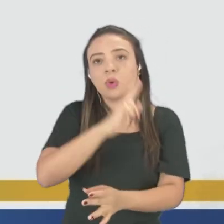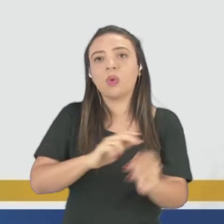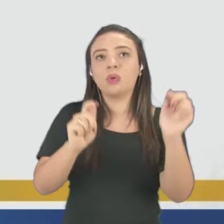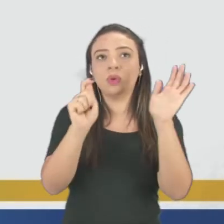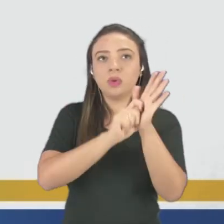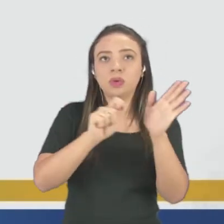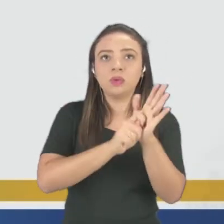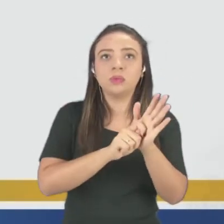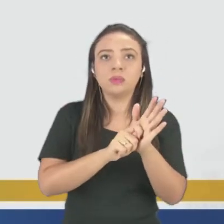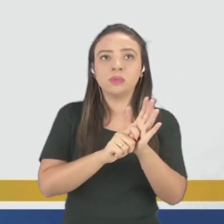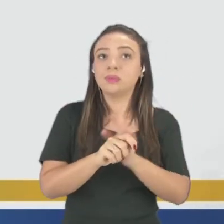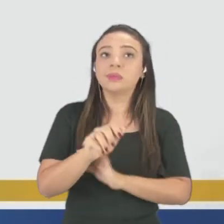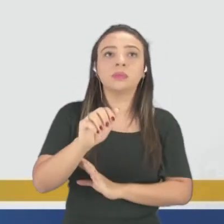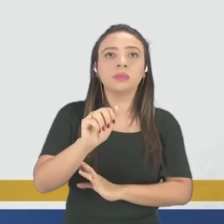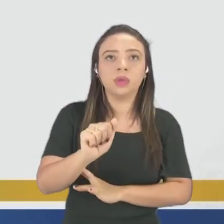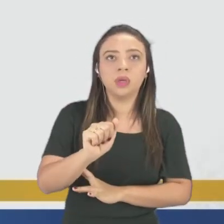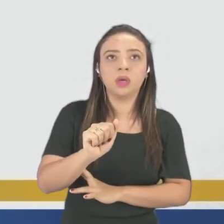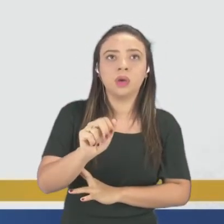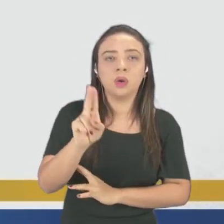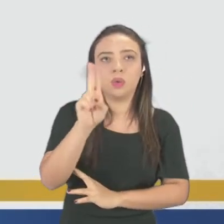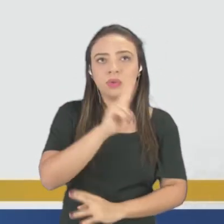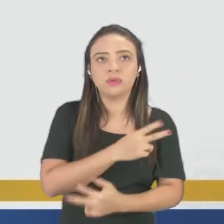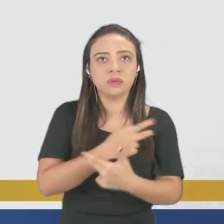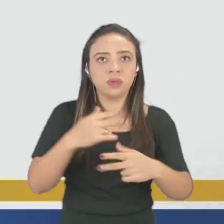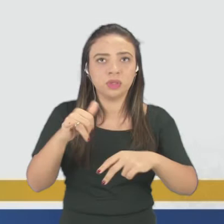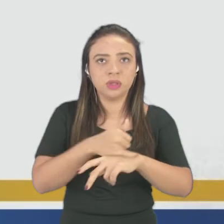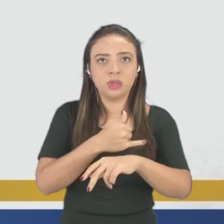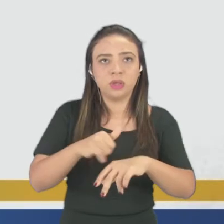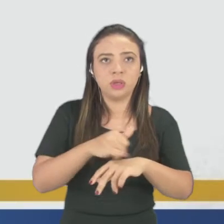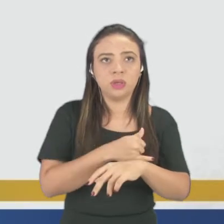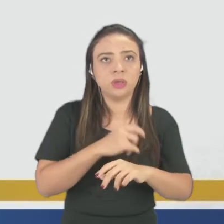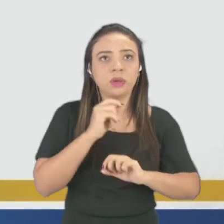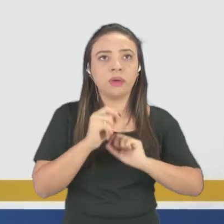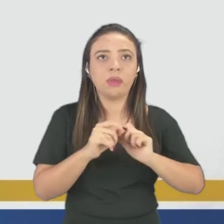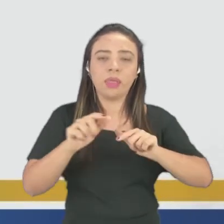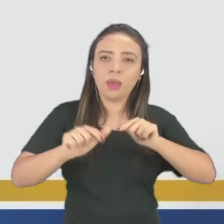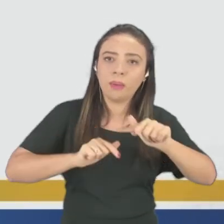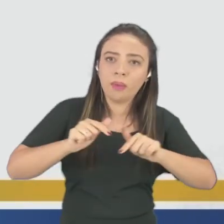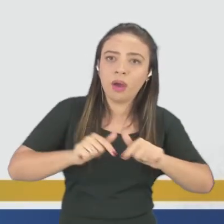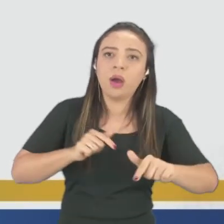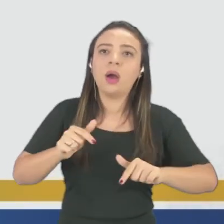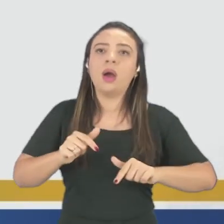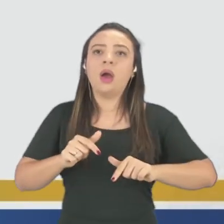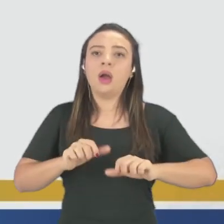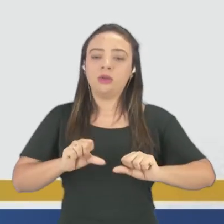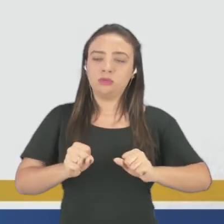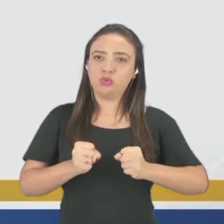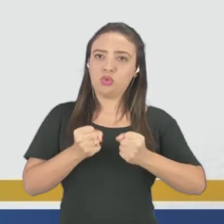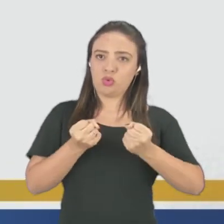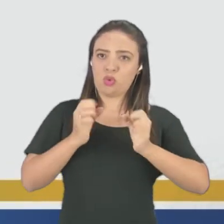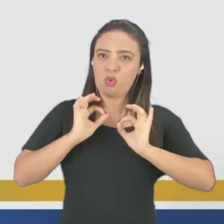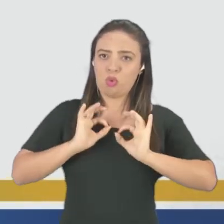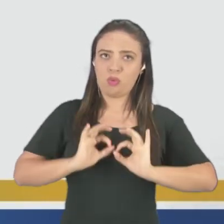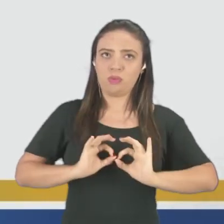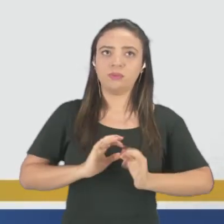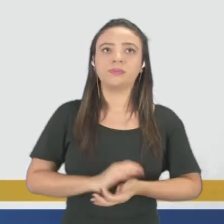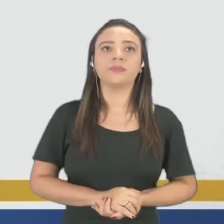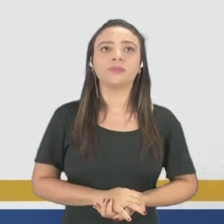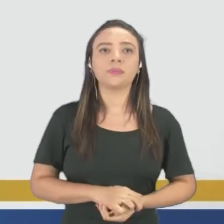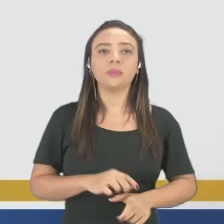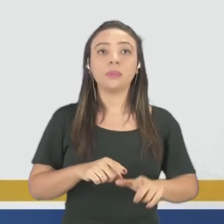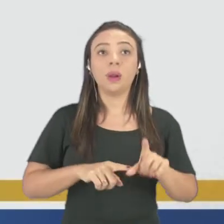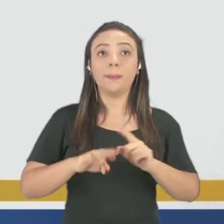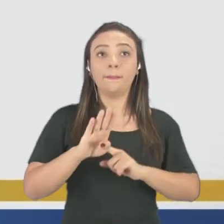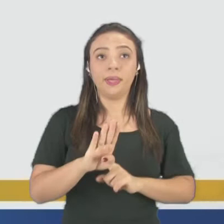utilizar estratégias como tripé terapêutico que são espiritualidade trabalho disciplina muito boa pode ser a